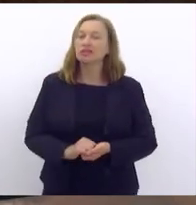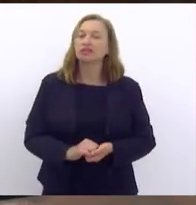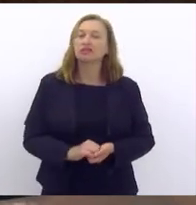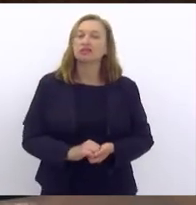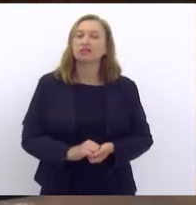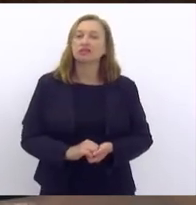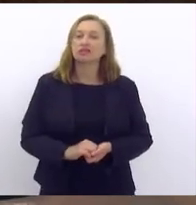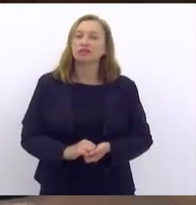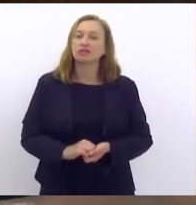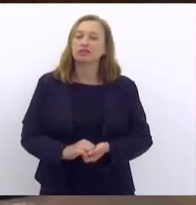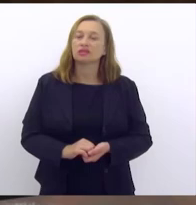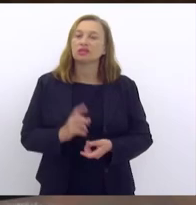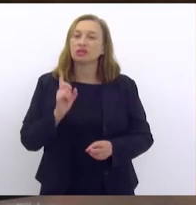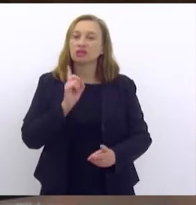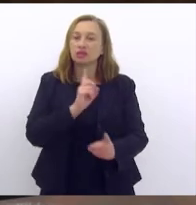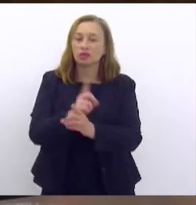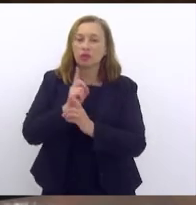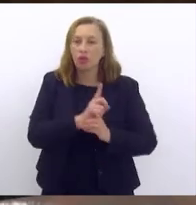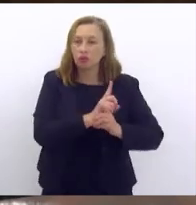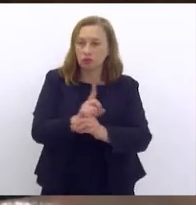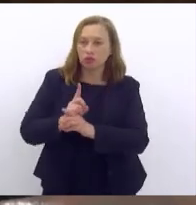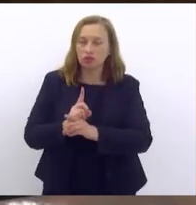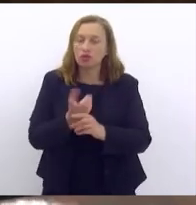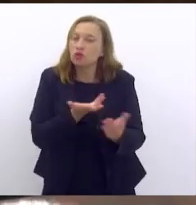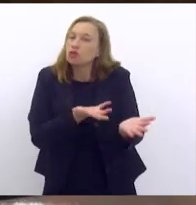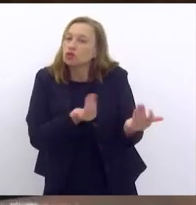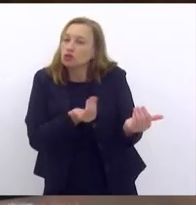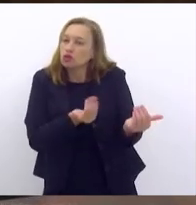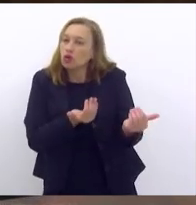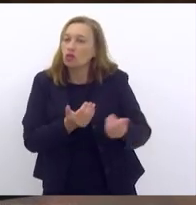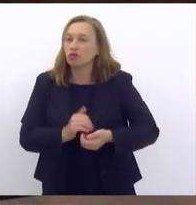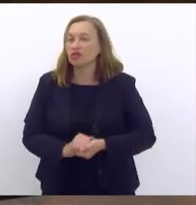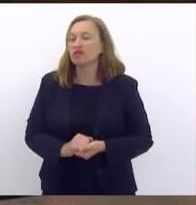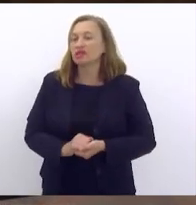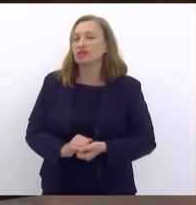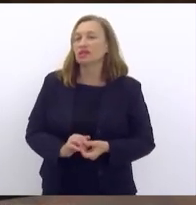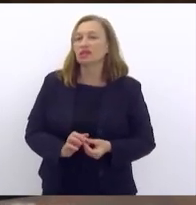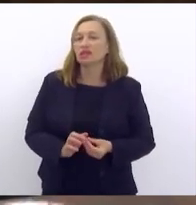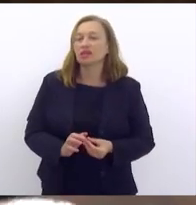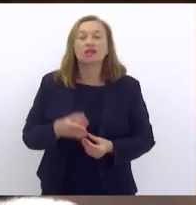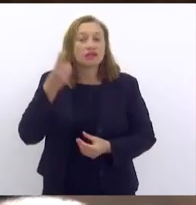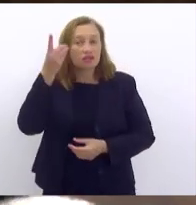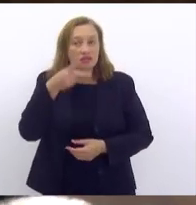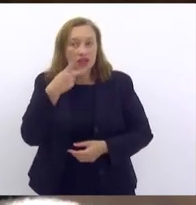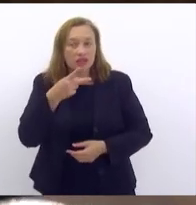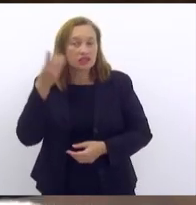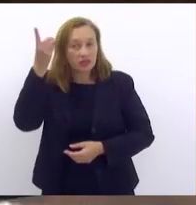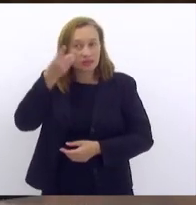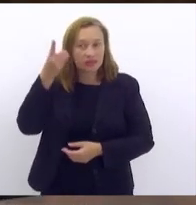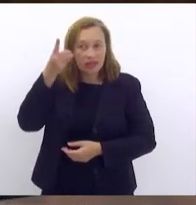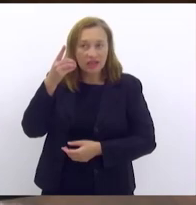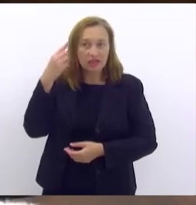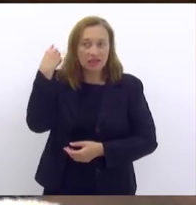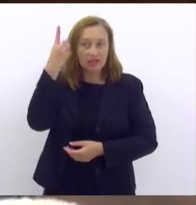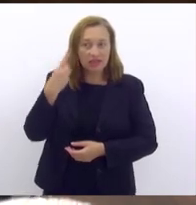são encontros de jovens. Estava dizendo, deputada Dani,